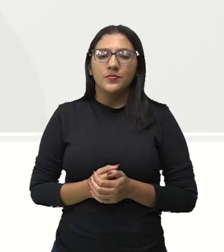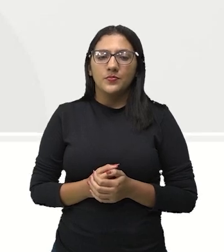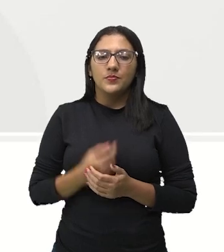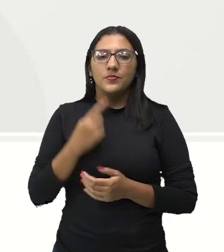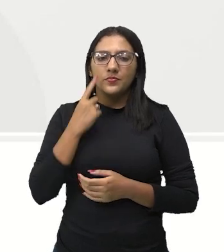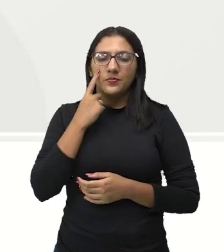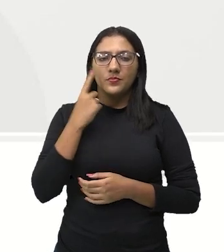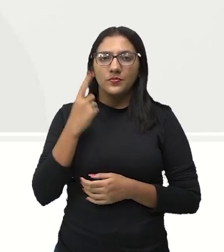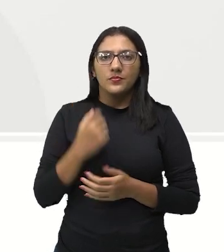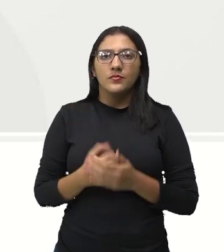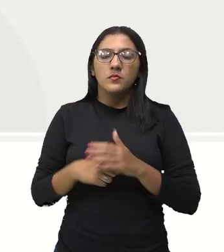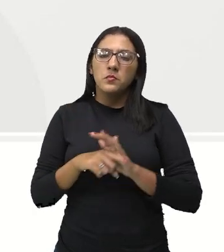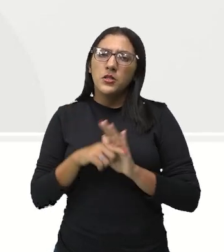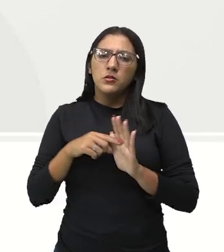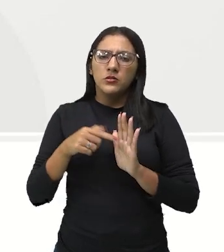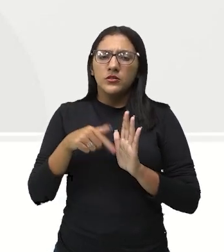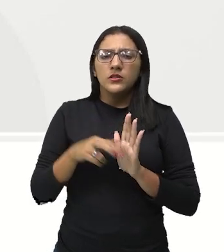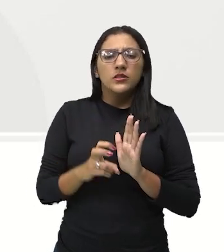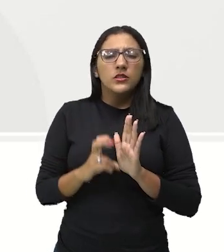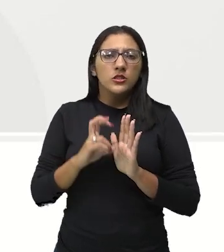R$ 300 menos